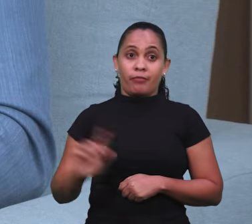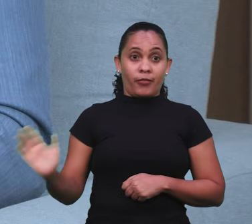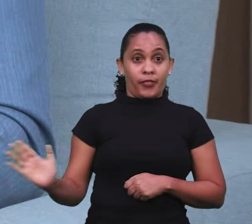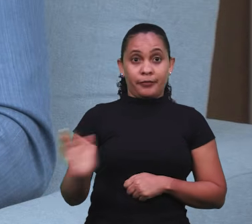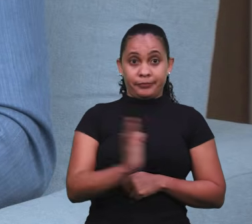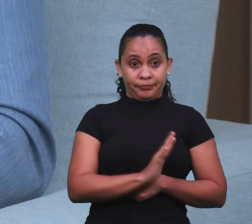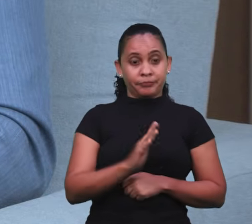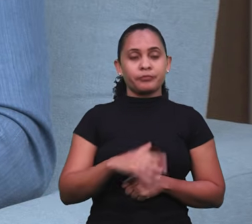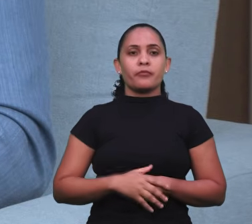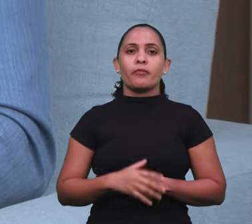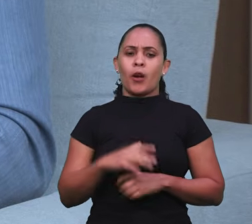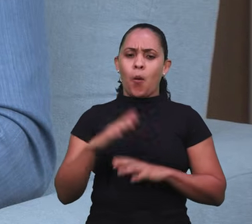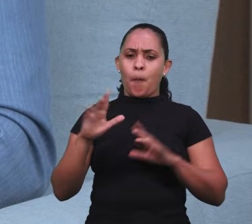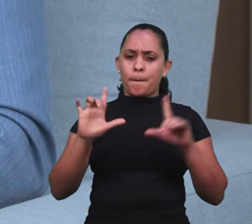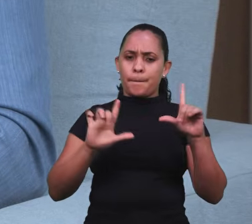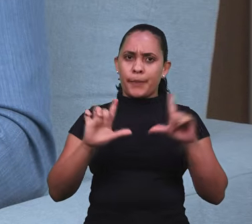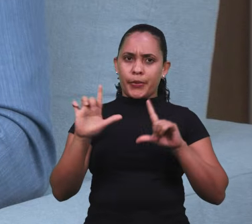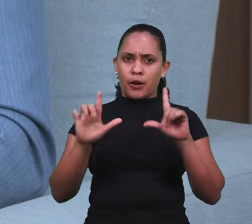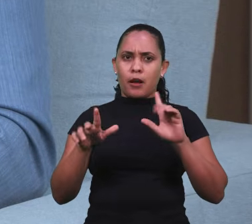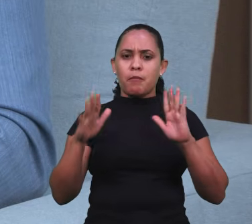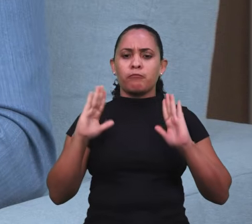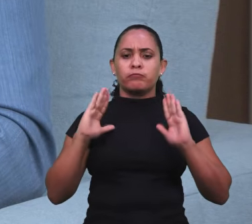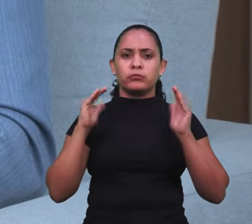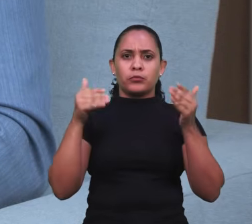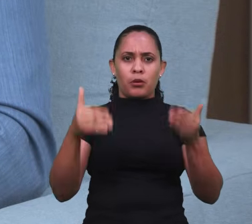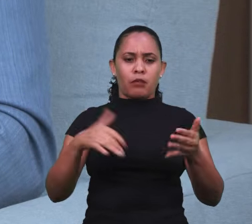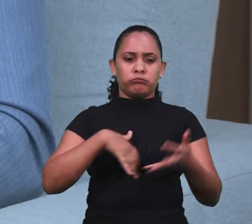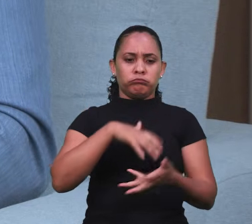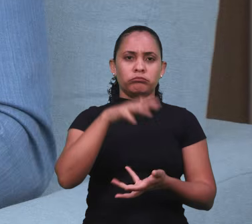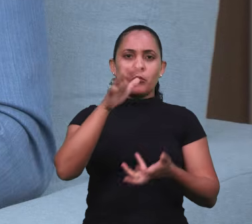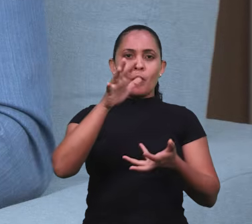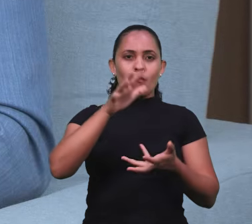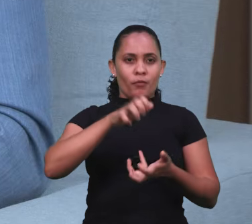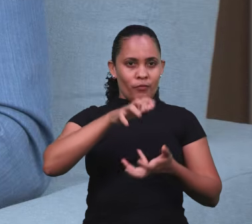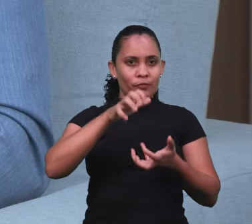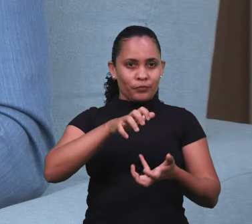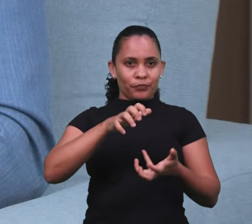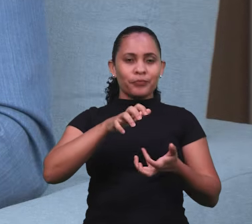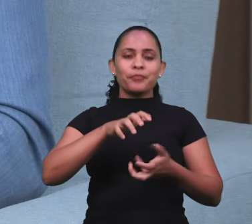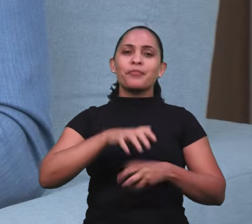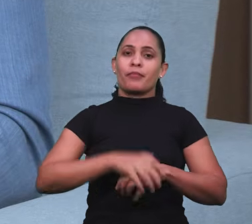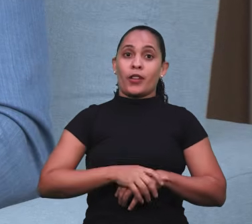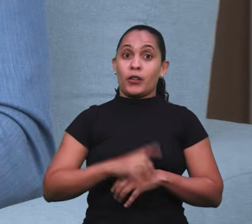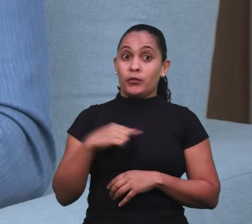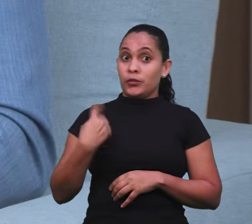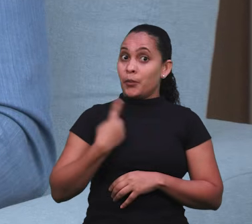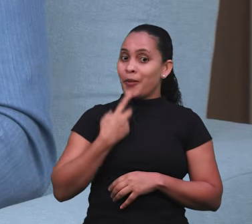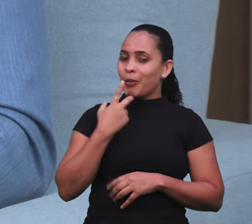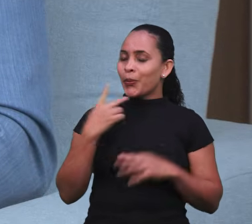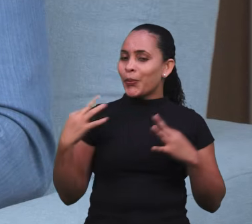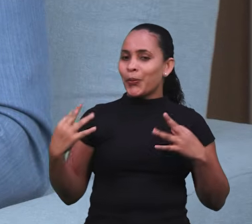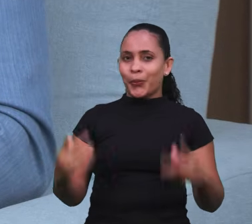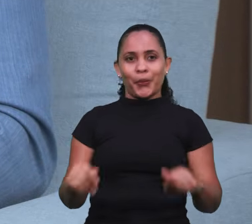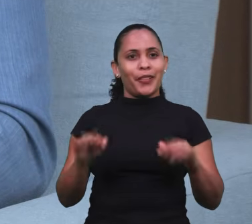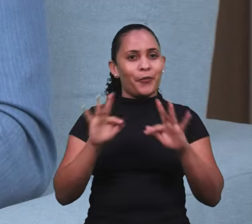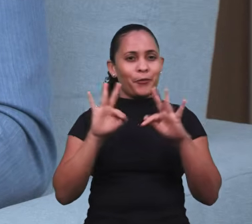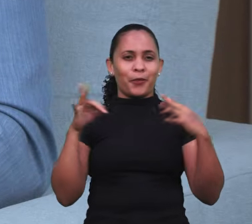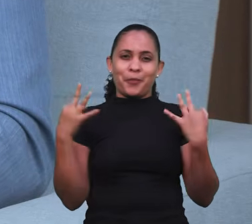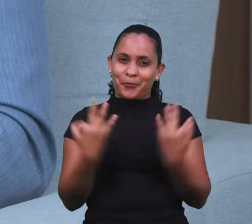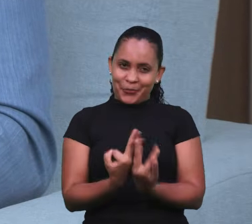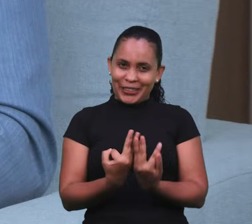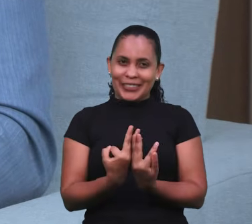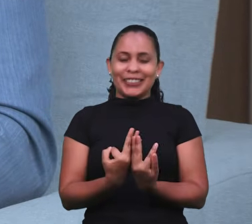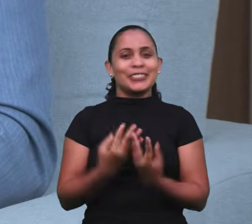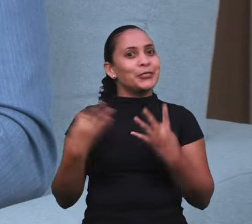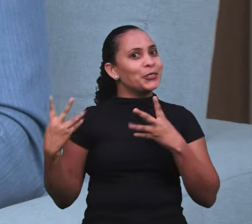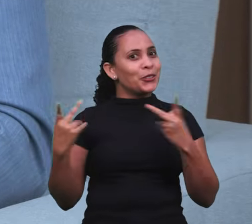é para os idosos e sobre os idosos. E nós estamos aqui falando para toda a família. Afinal,